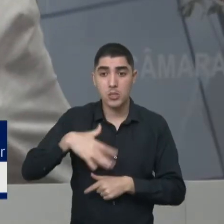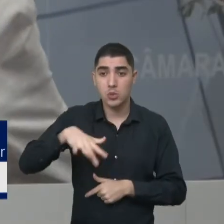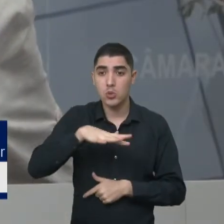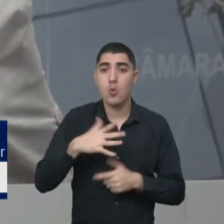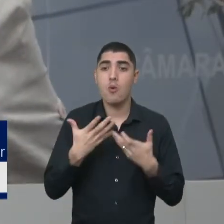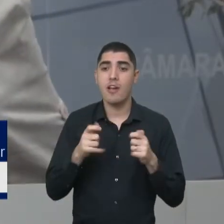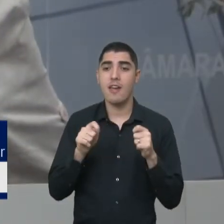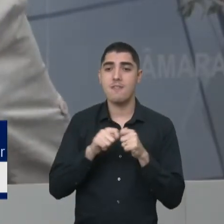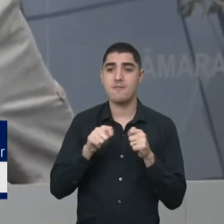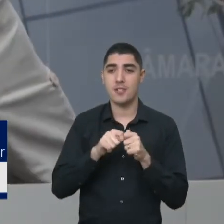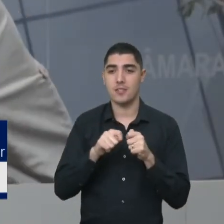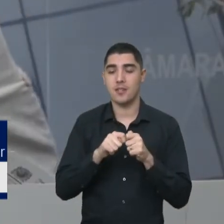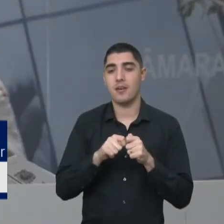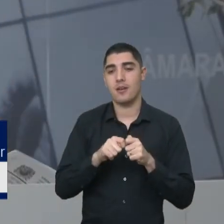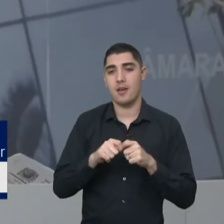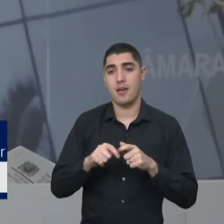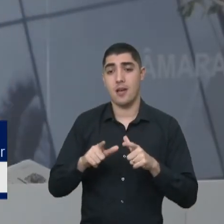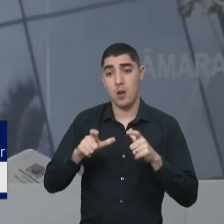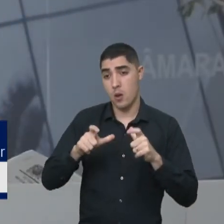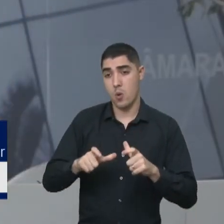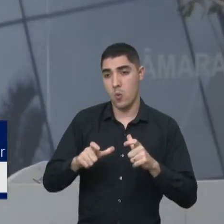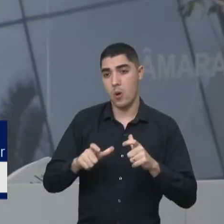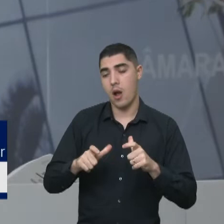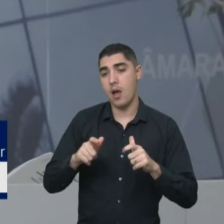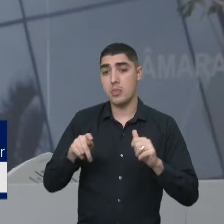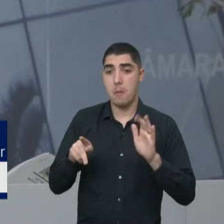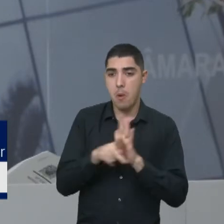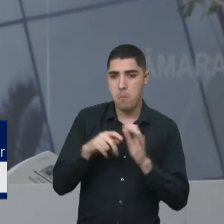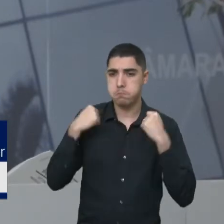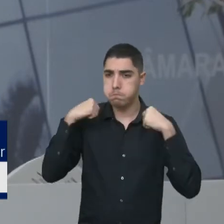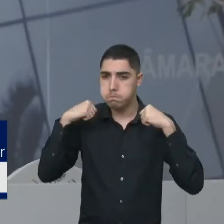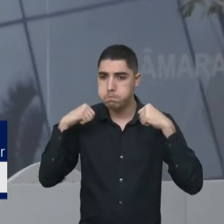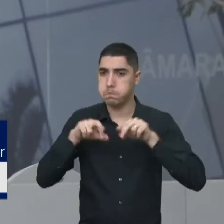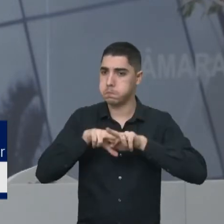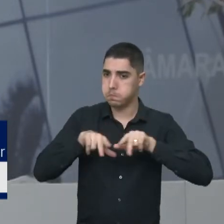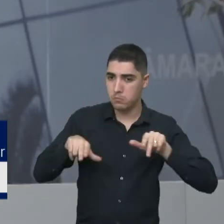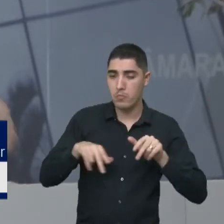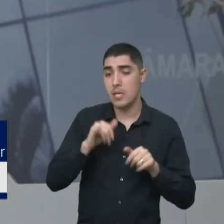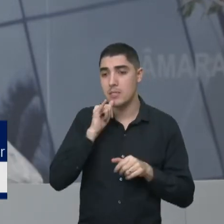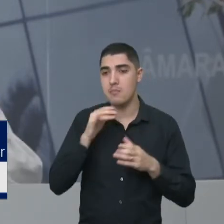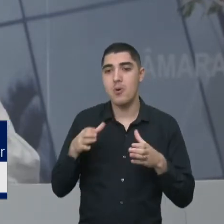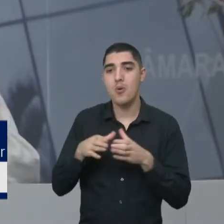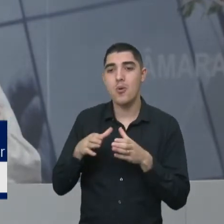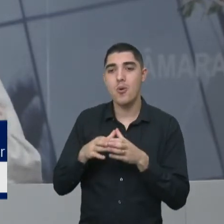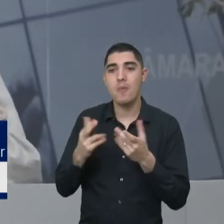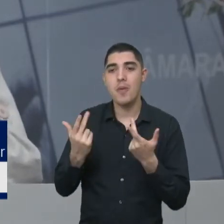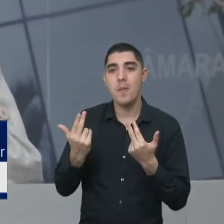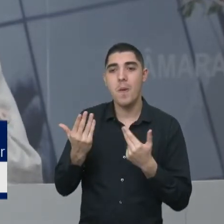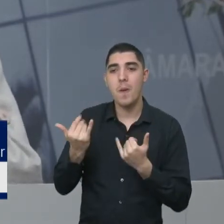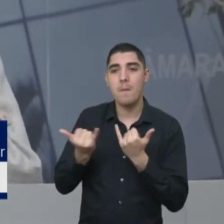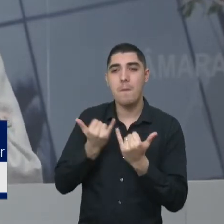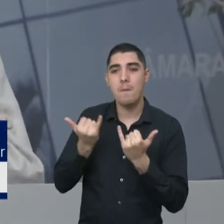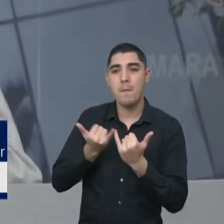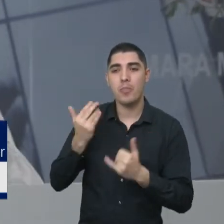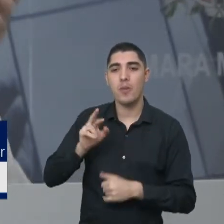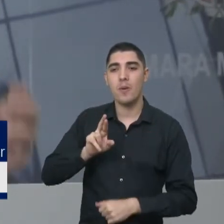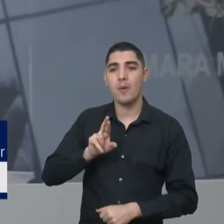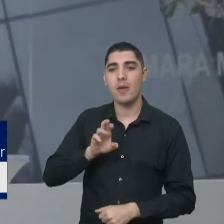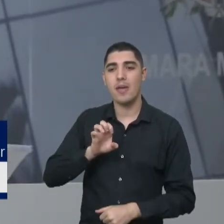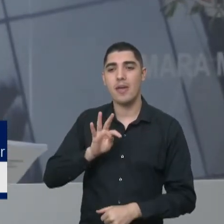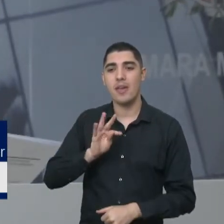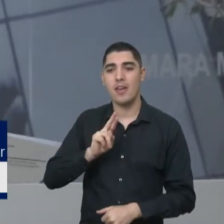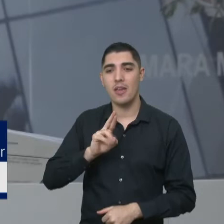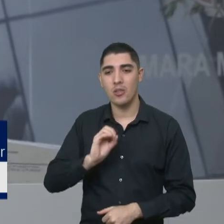local para fazer as atividades físicas, como o grupo lá do Retrô,